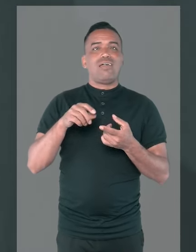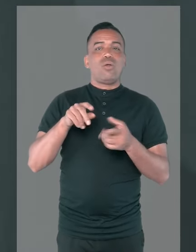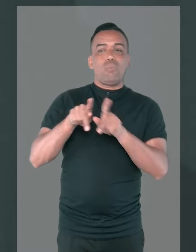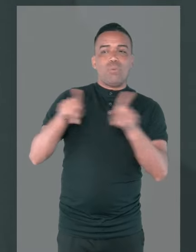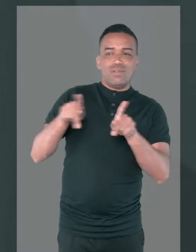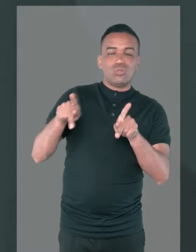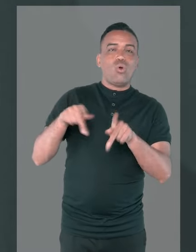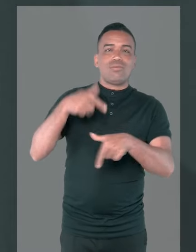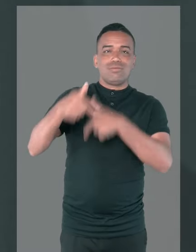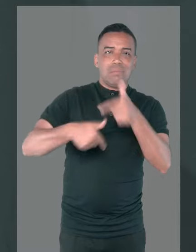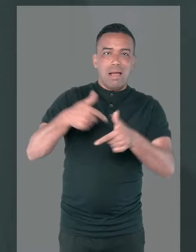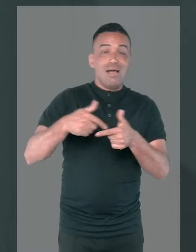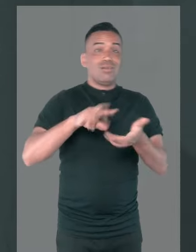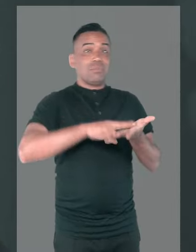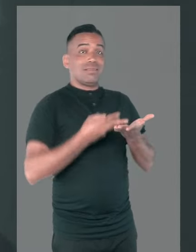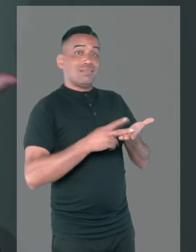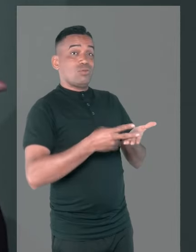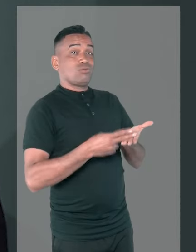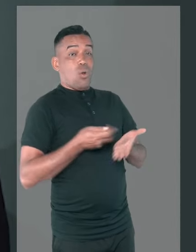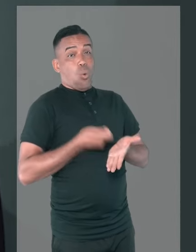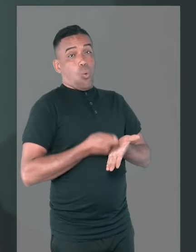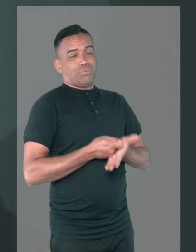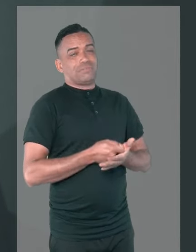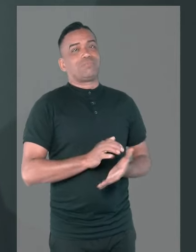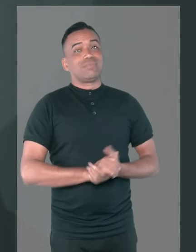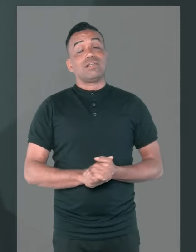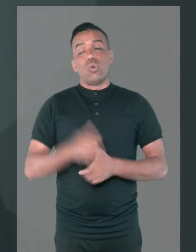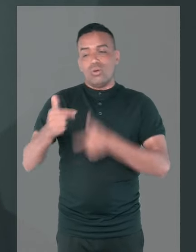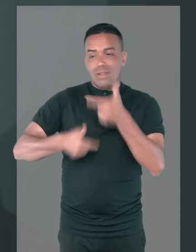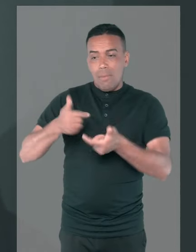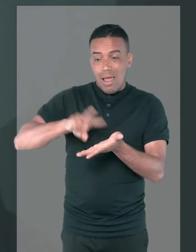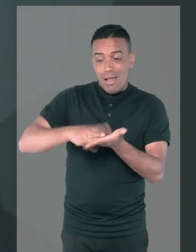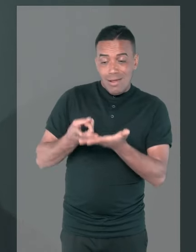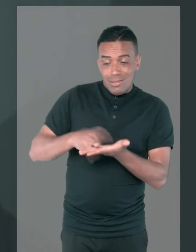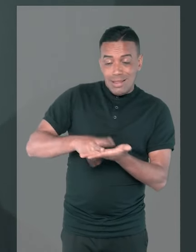traduções que eu tenho feito, que são bastante exigentes. Trabalhar com tradução